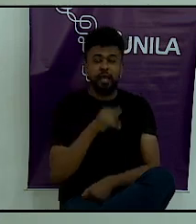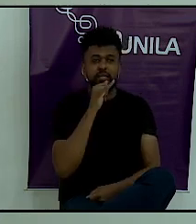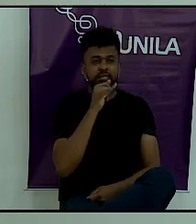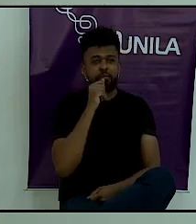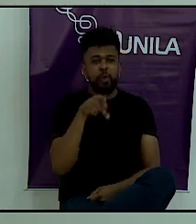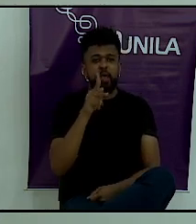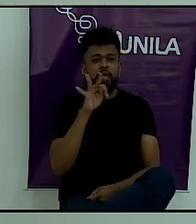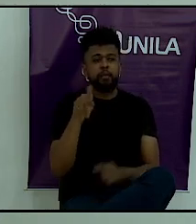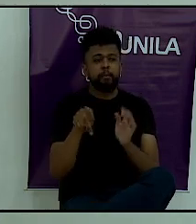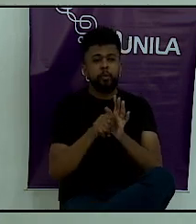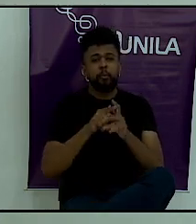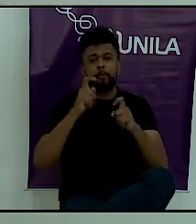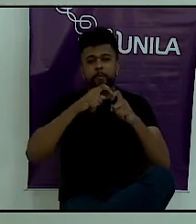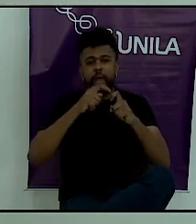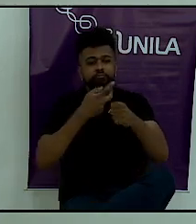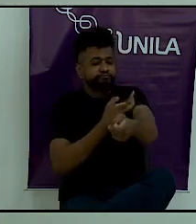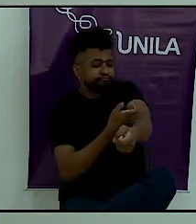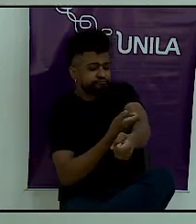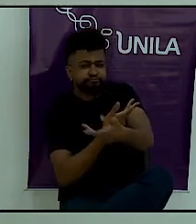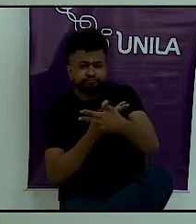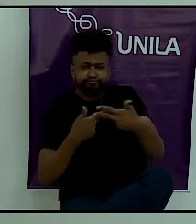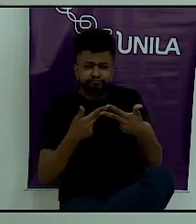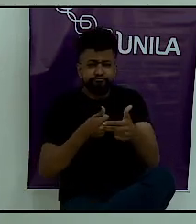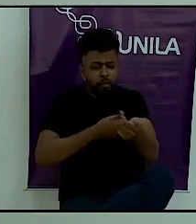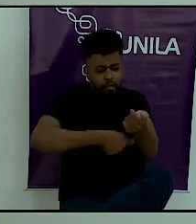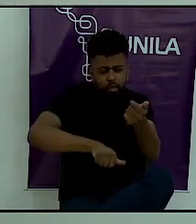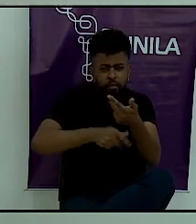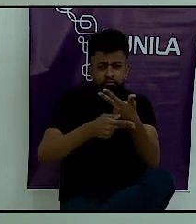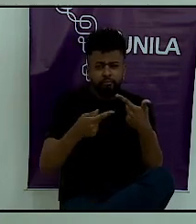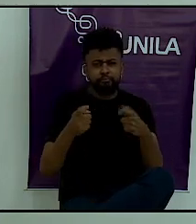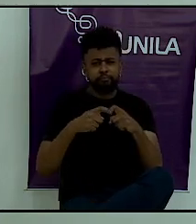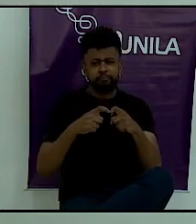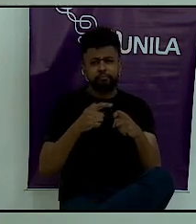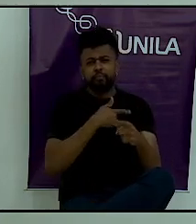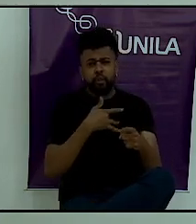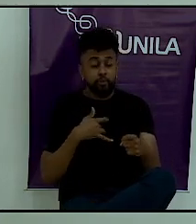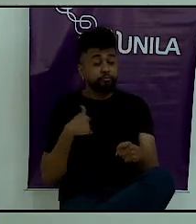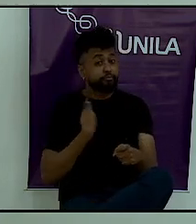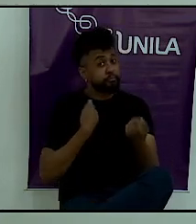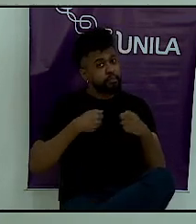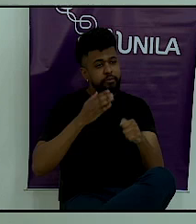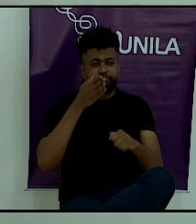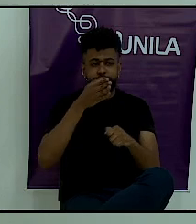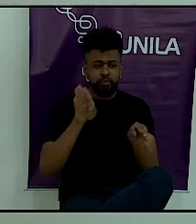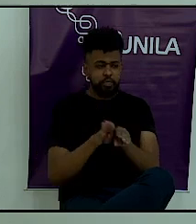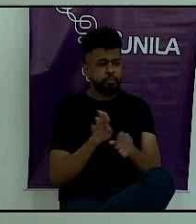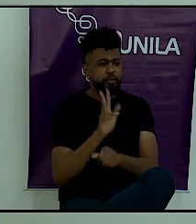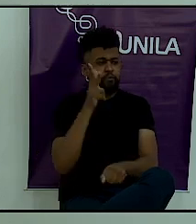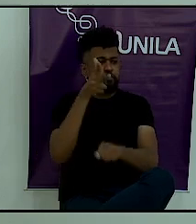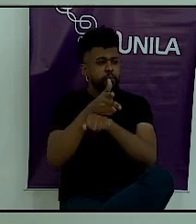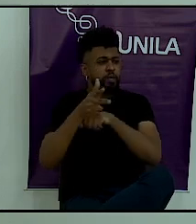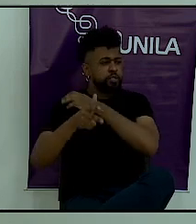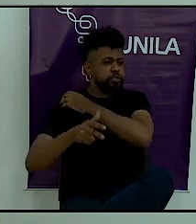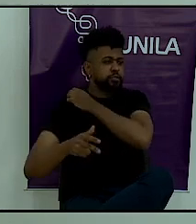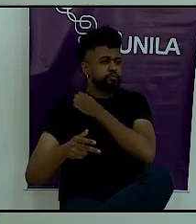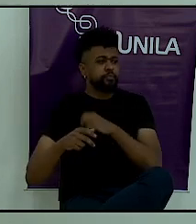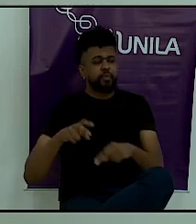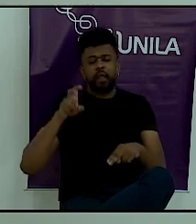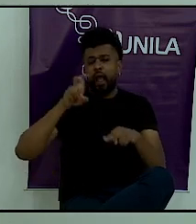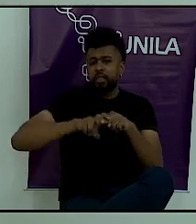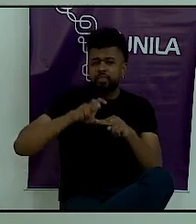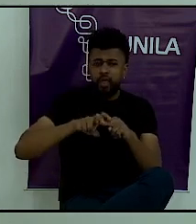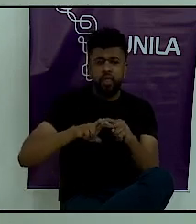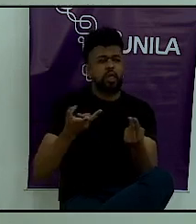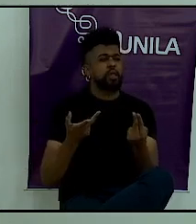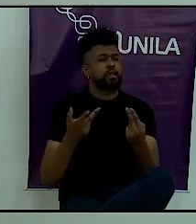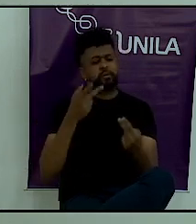de primeiros socorros, que é importante para a gente ter com os nossos alunos nas filmagens, né? Cadeiras